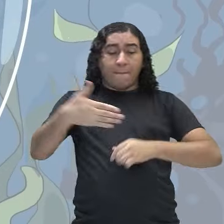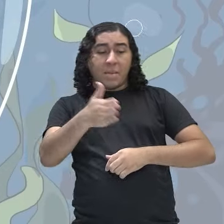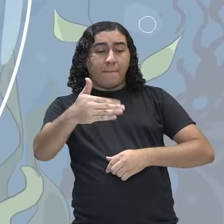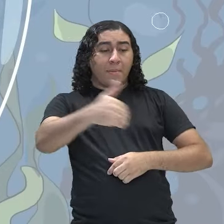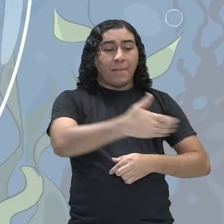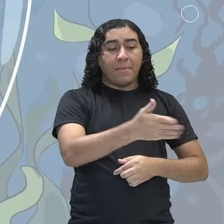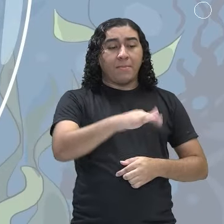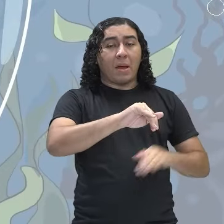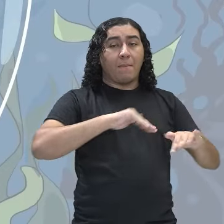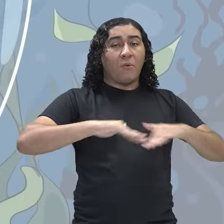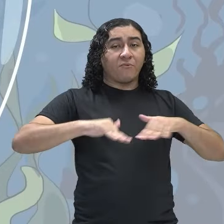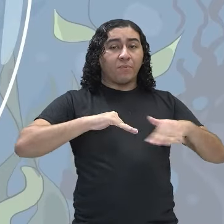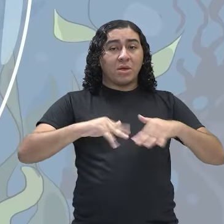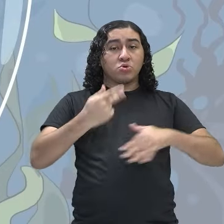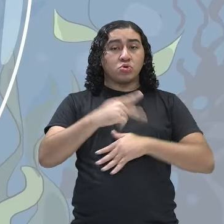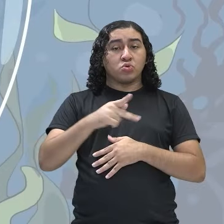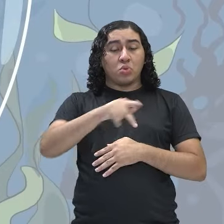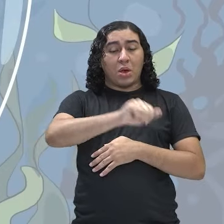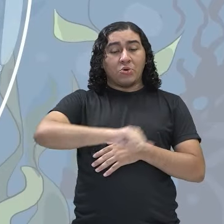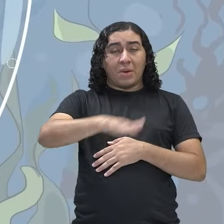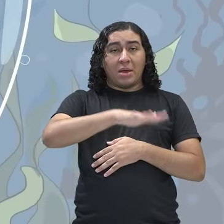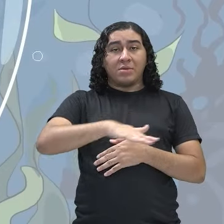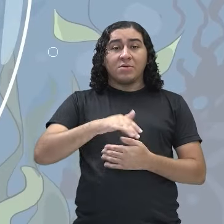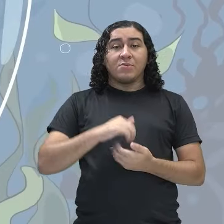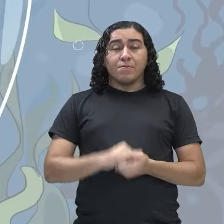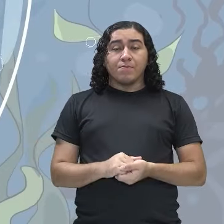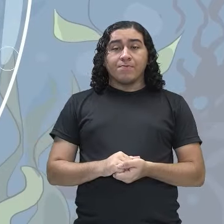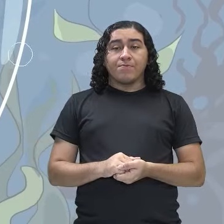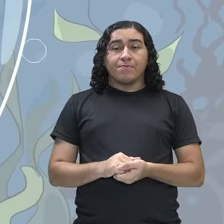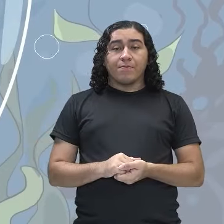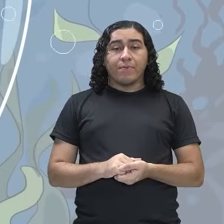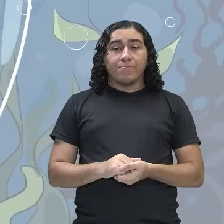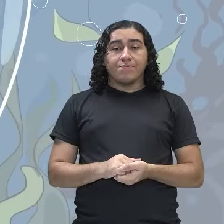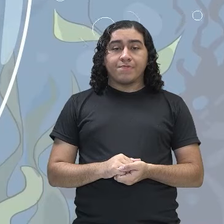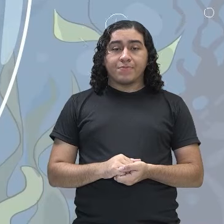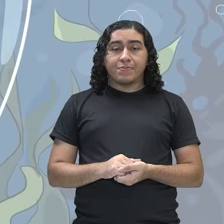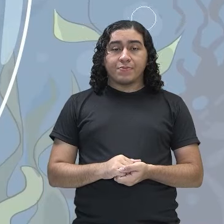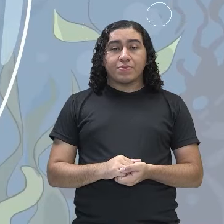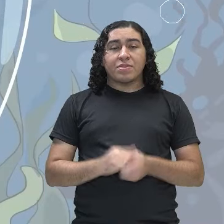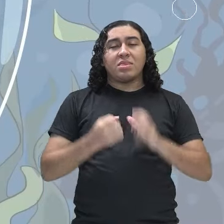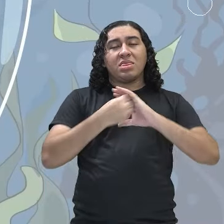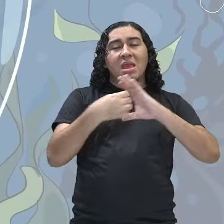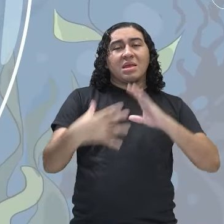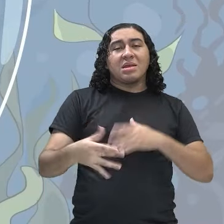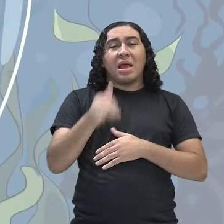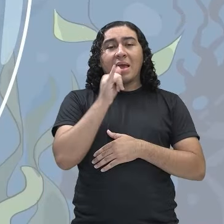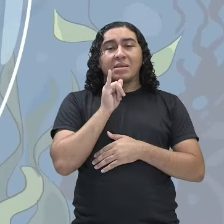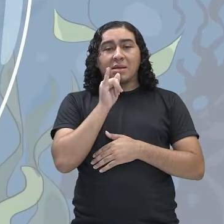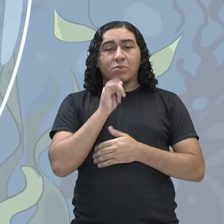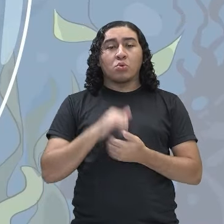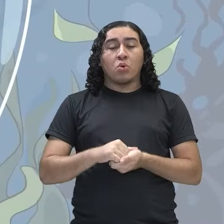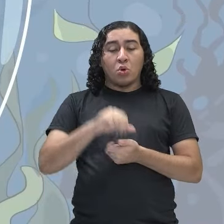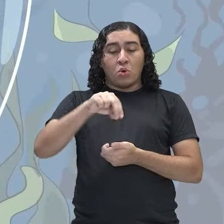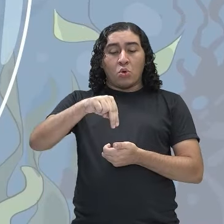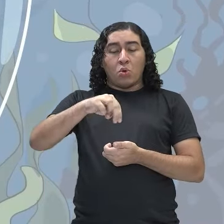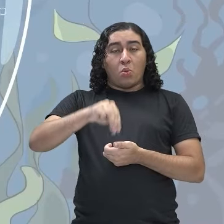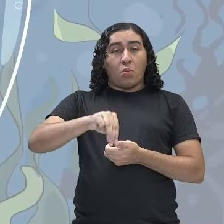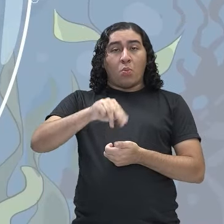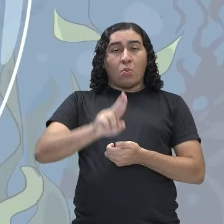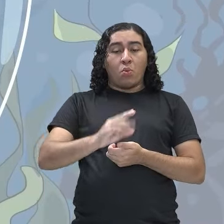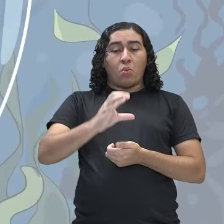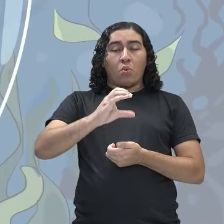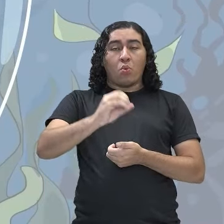desses peixes no ambiente aquático, né? Ele tem características como a presença de muco. O muco vai